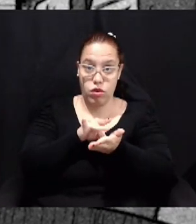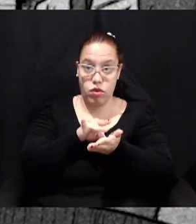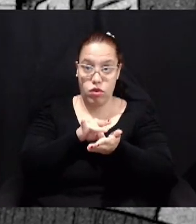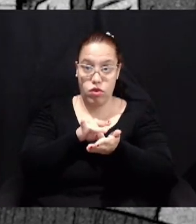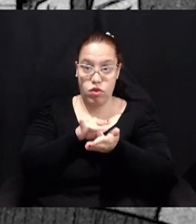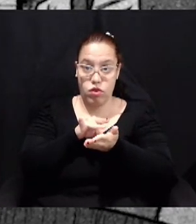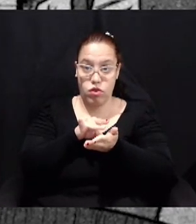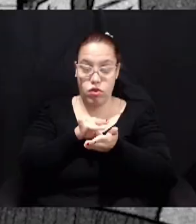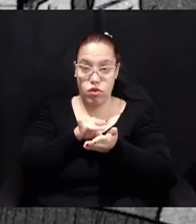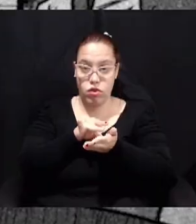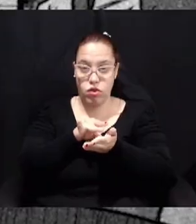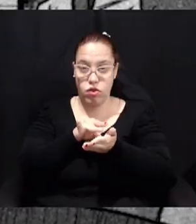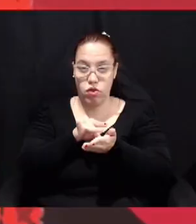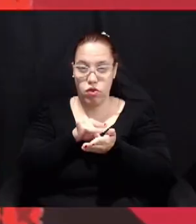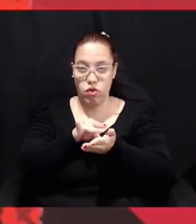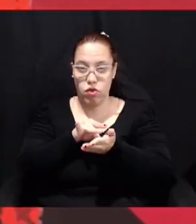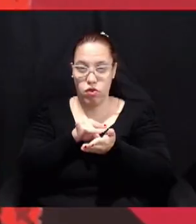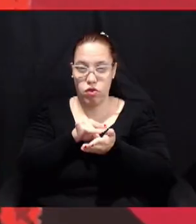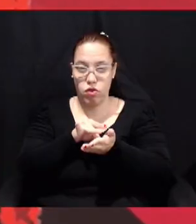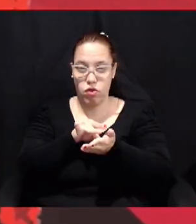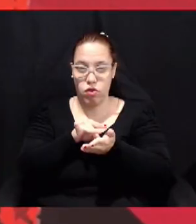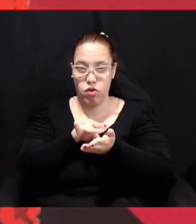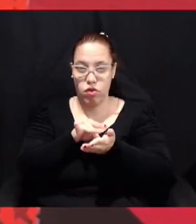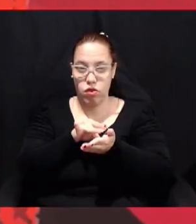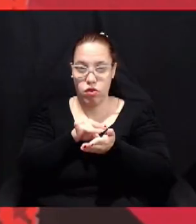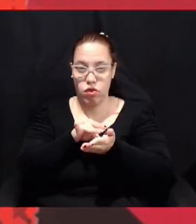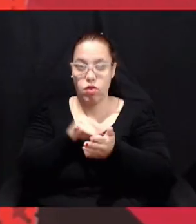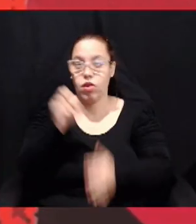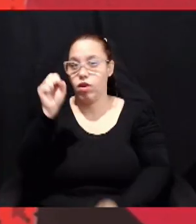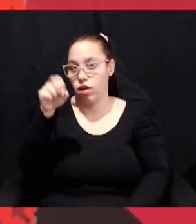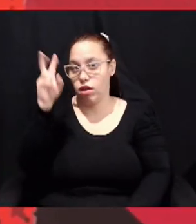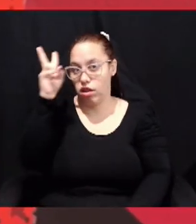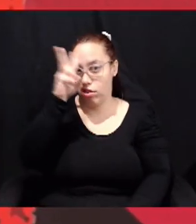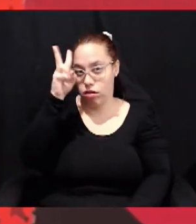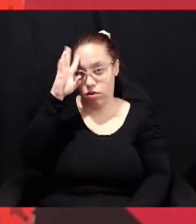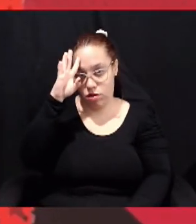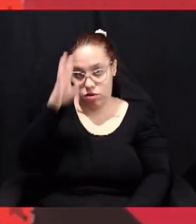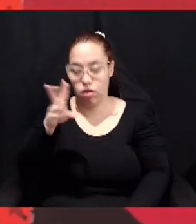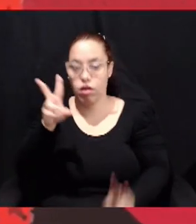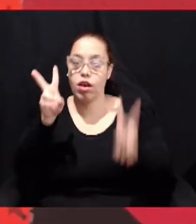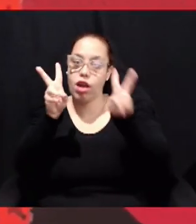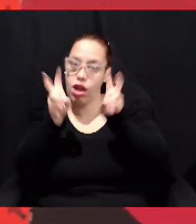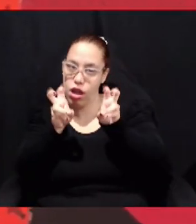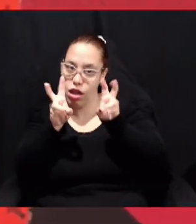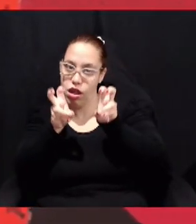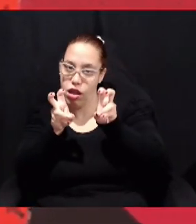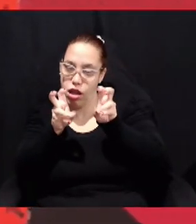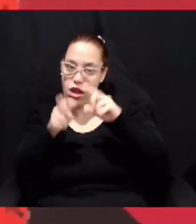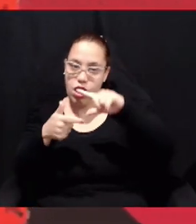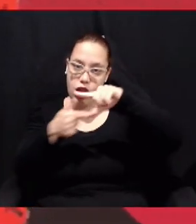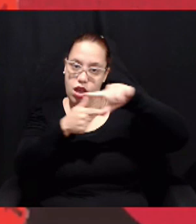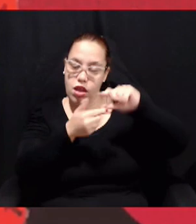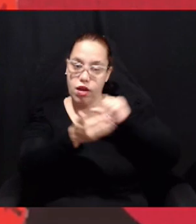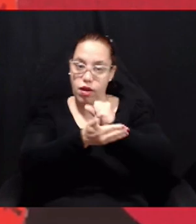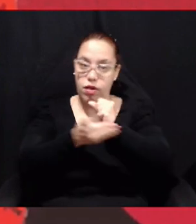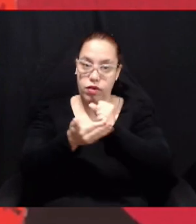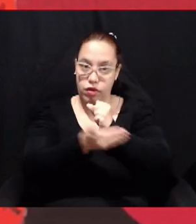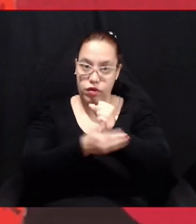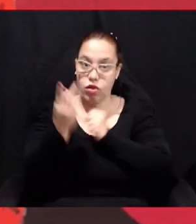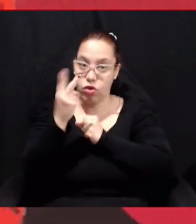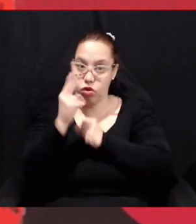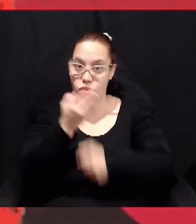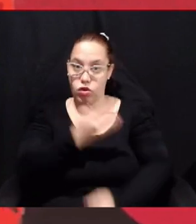voltar. Sim, a história e principalmente a temática do quadrinho é muito baseada em 2 amigas minhas,